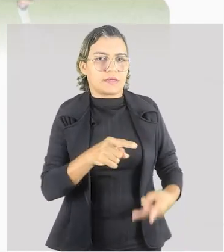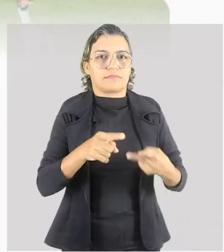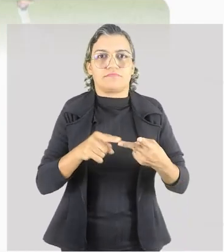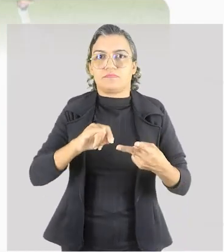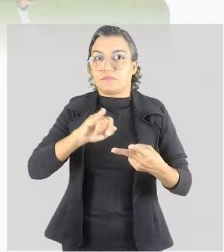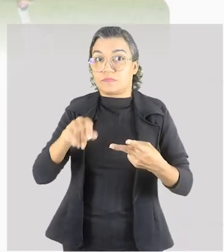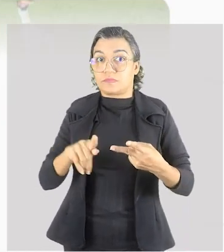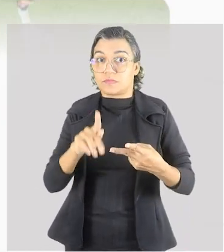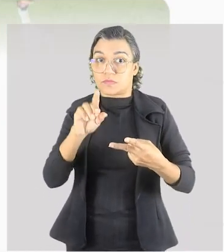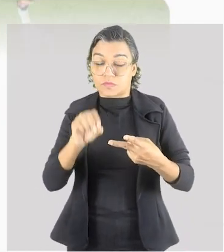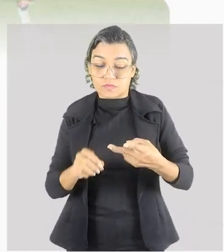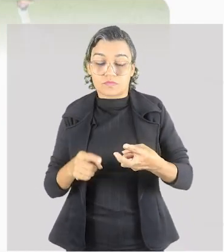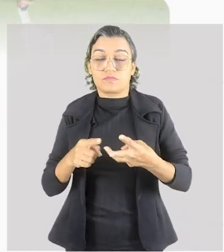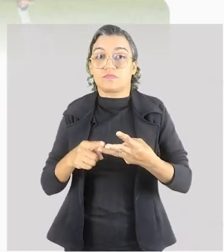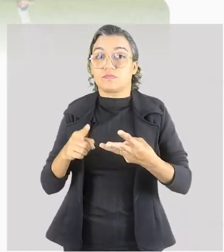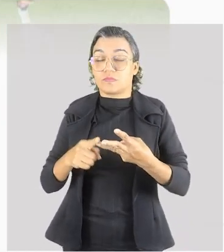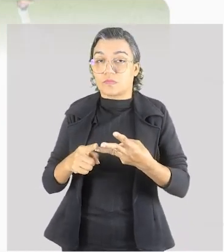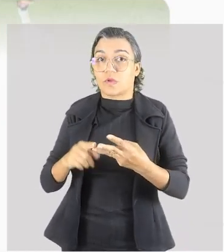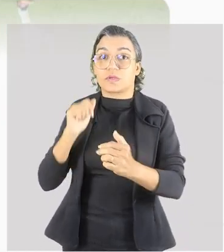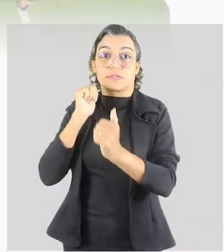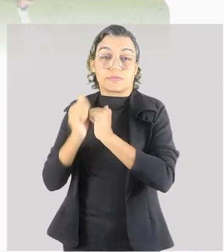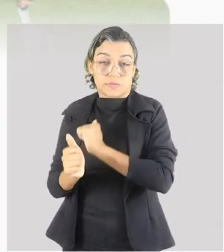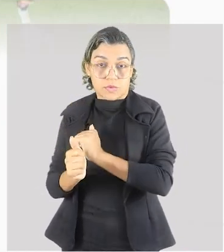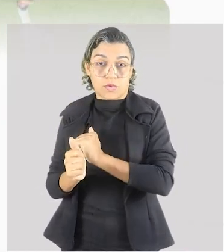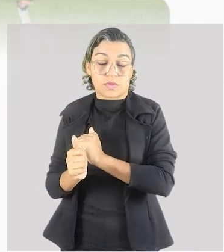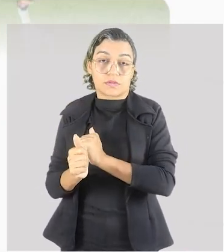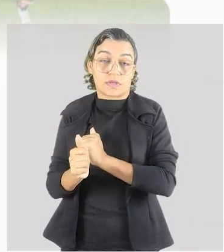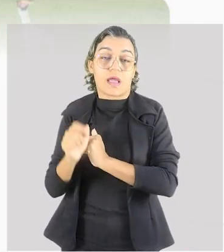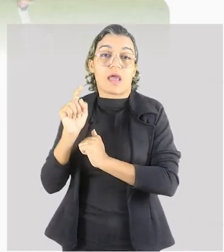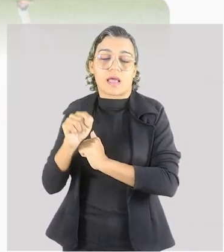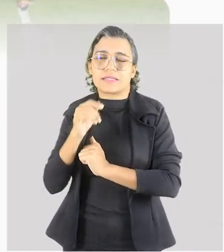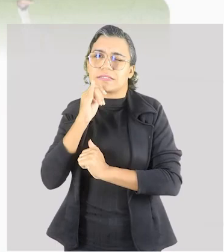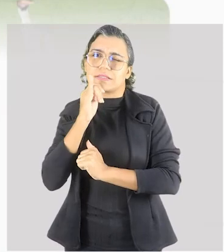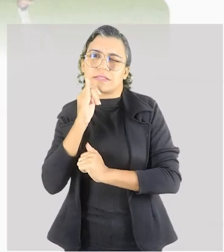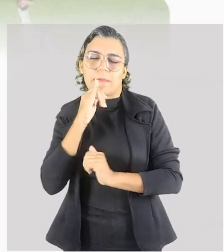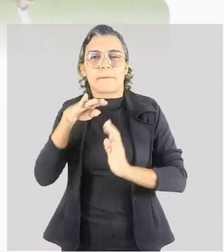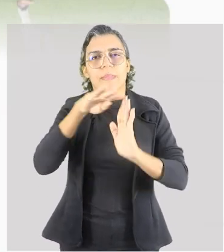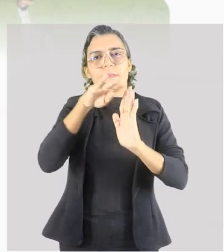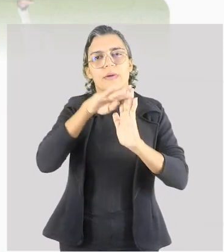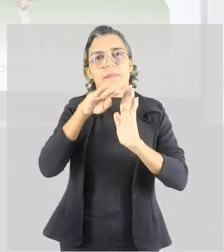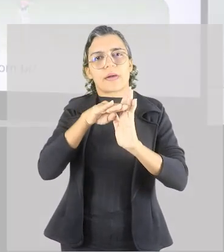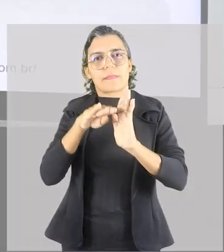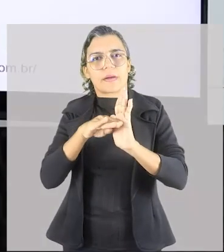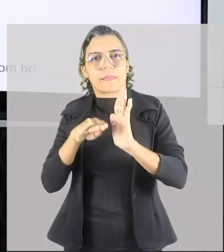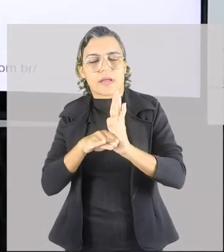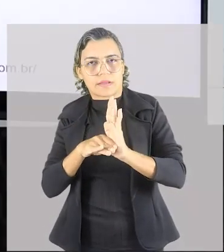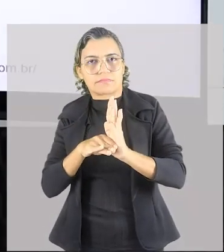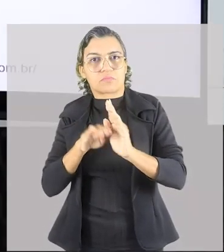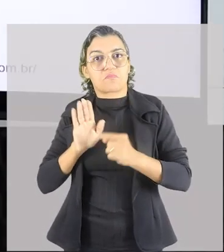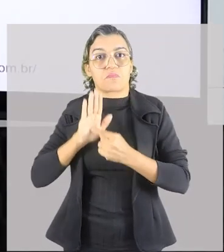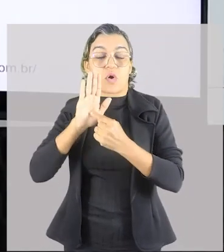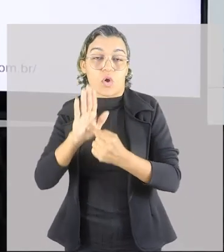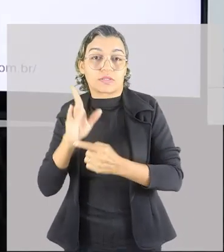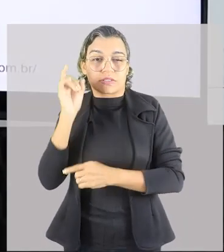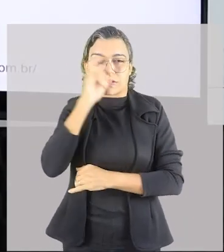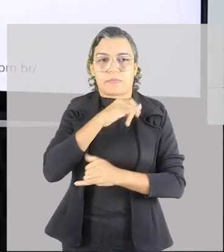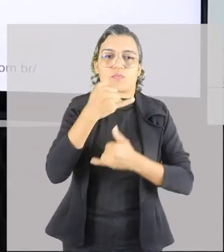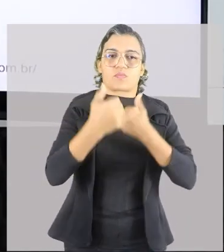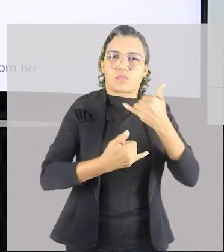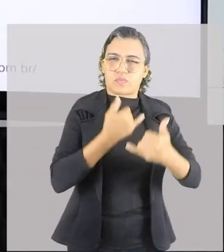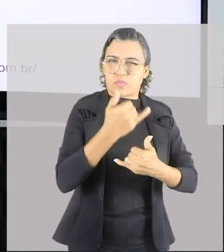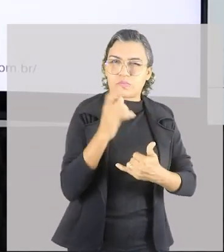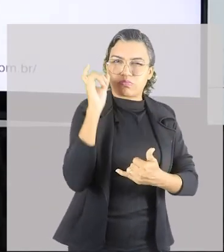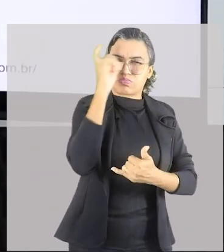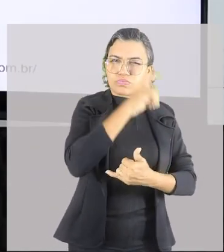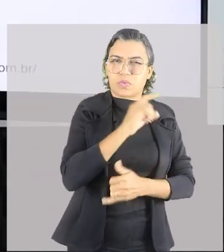esporte, uma forma da gente entender isso é pensando num grau de complexidade. Então, as brincadeiras, elas têm menos complexidade. Precisam